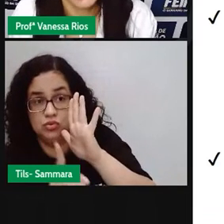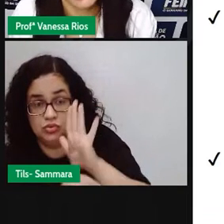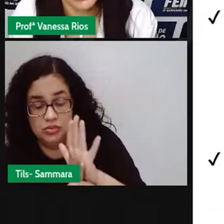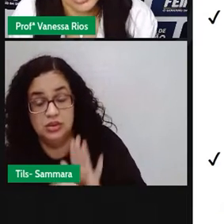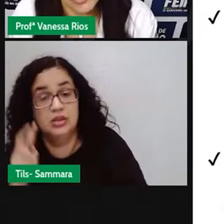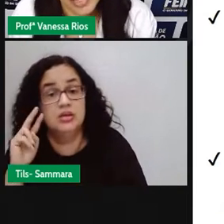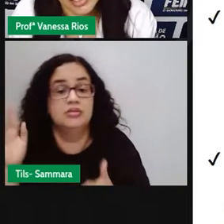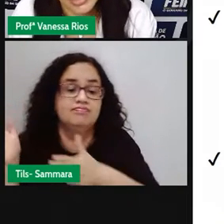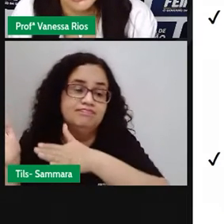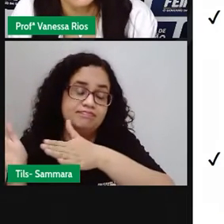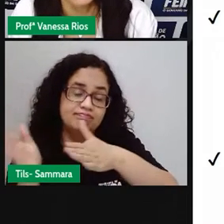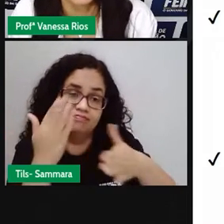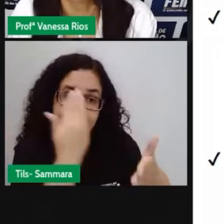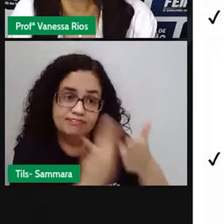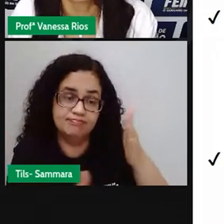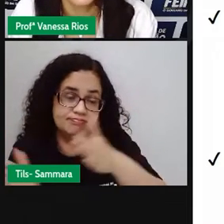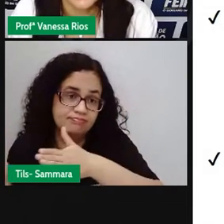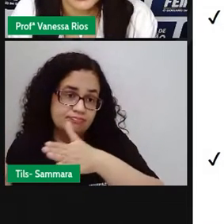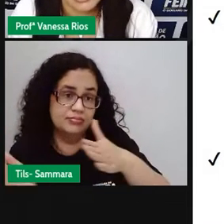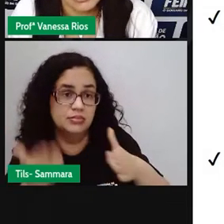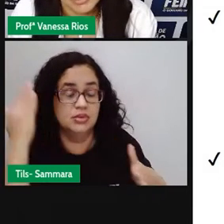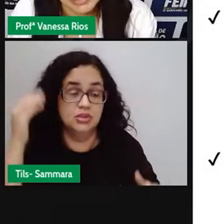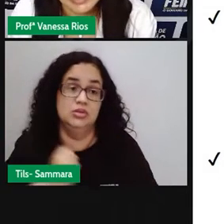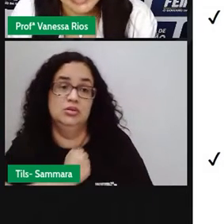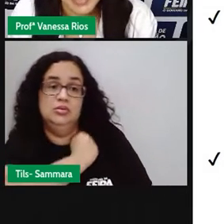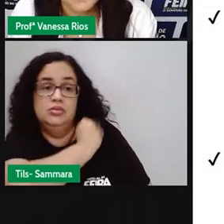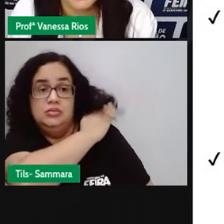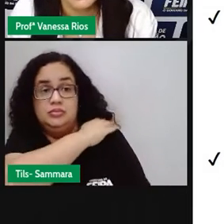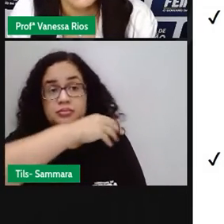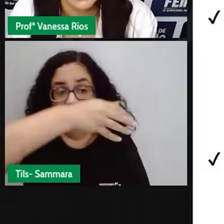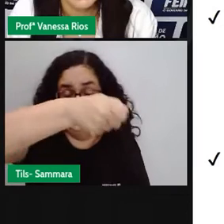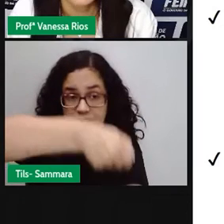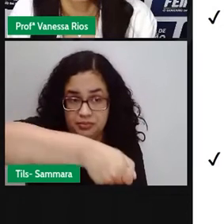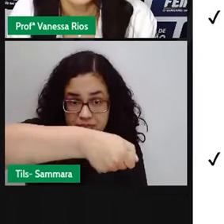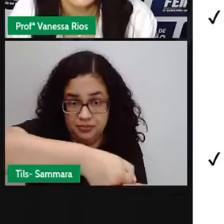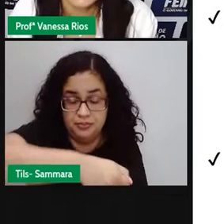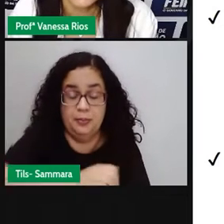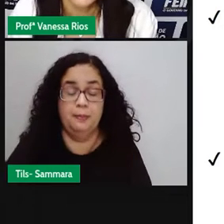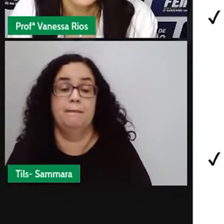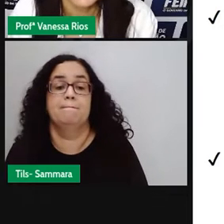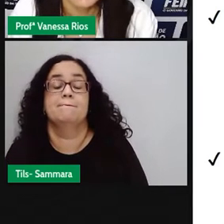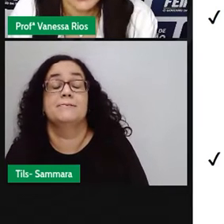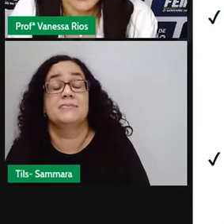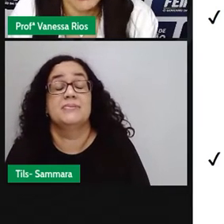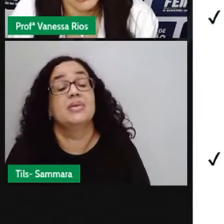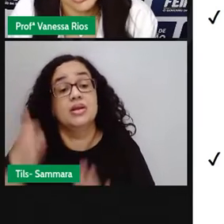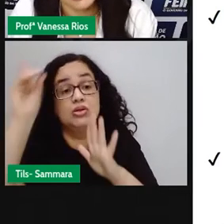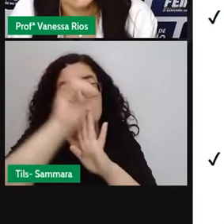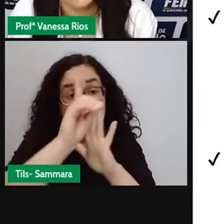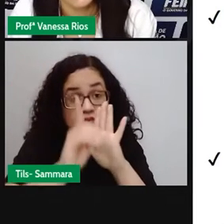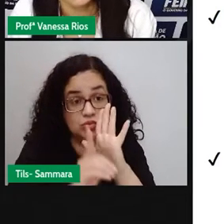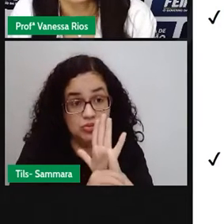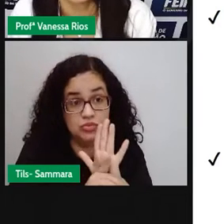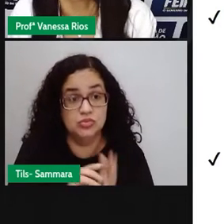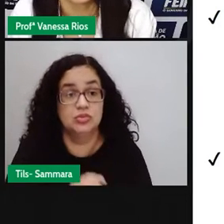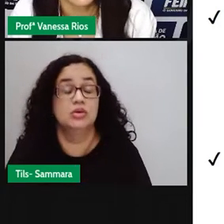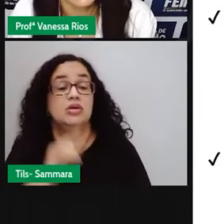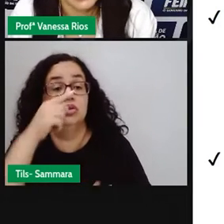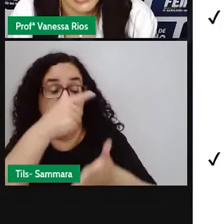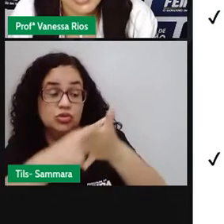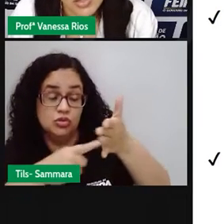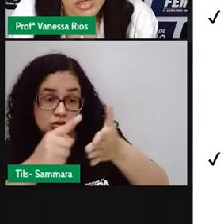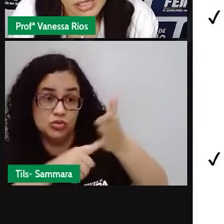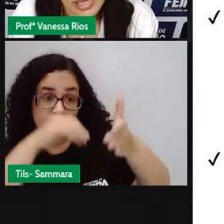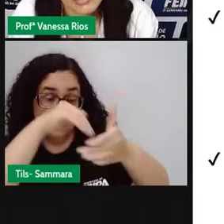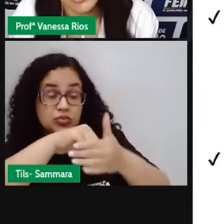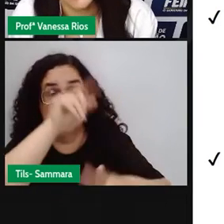se perdido aí no período da ditadura militar. E aí um desses direitos foi o direito, né, de voltar